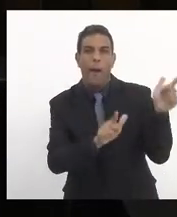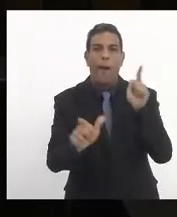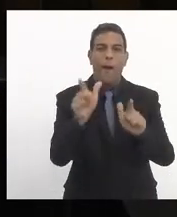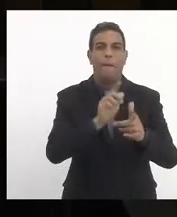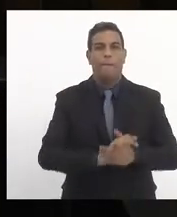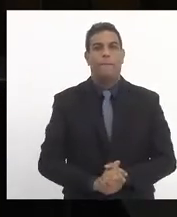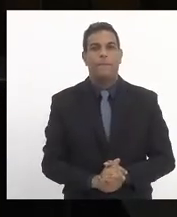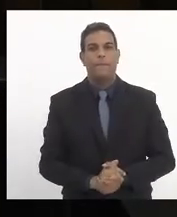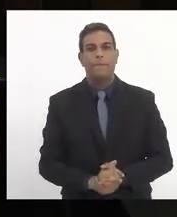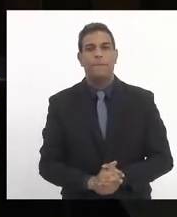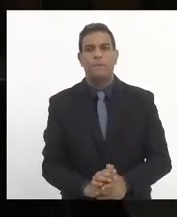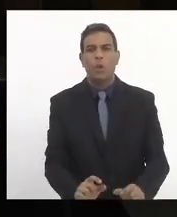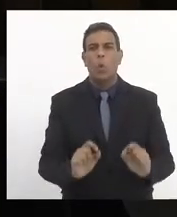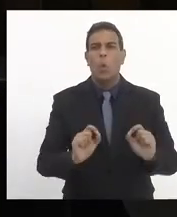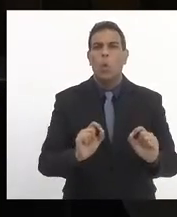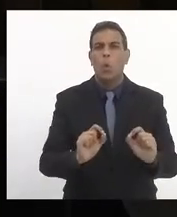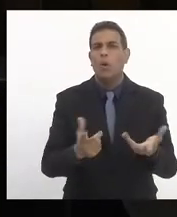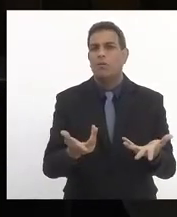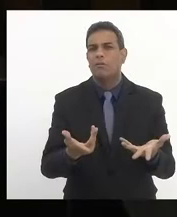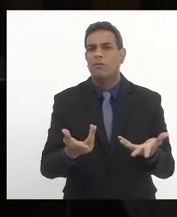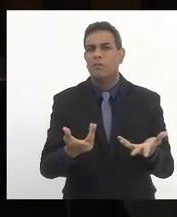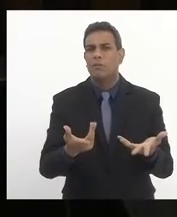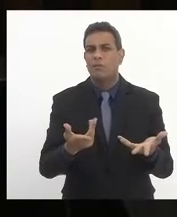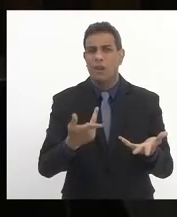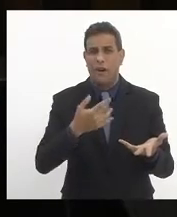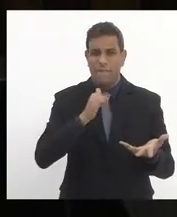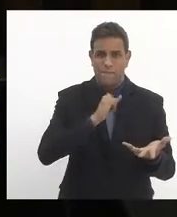E não apitam em nada.